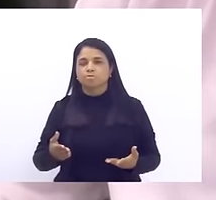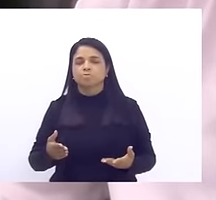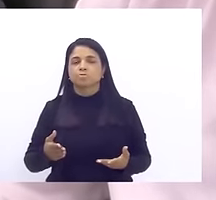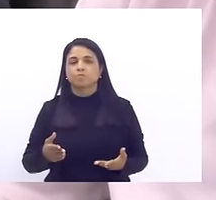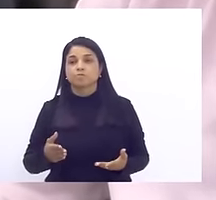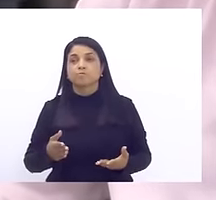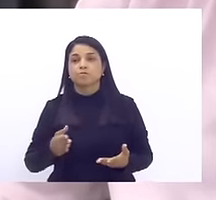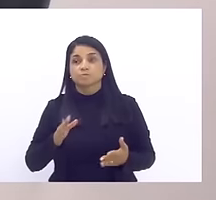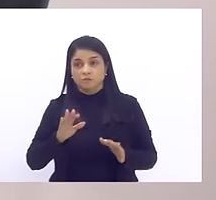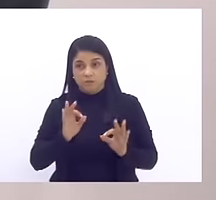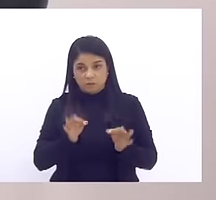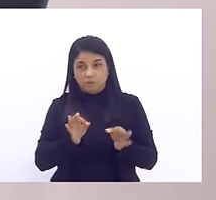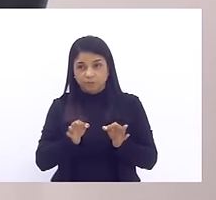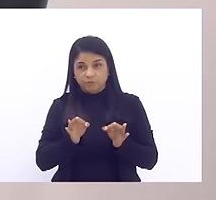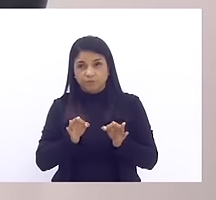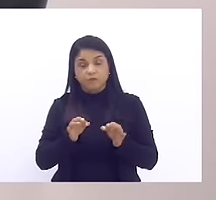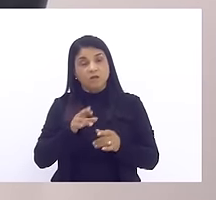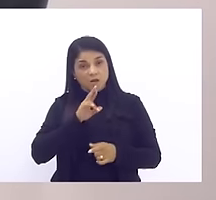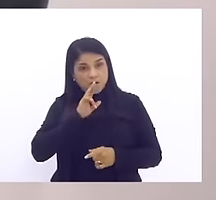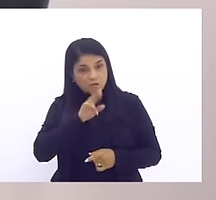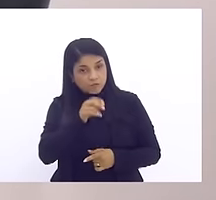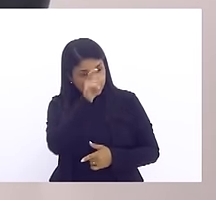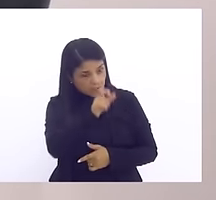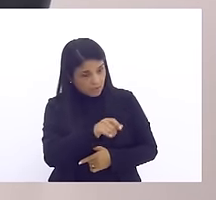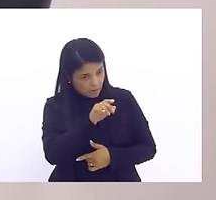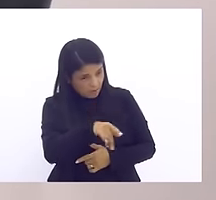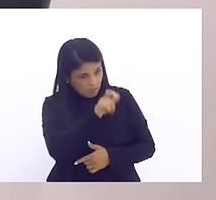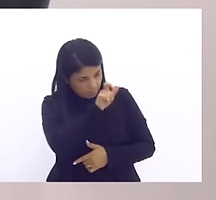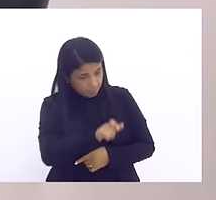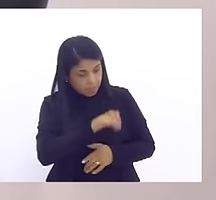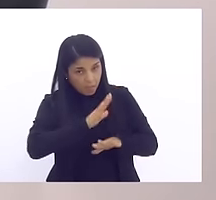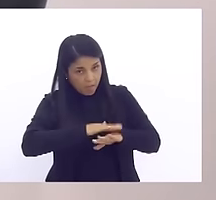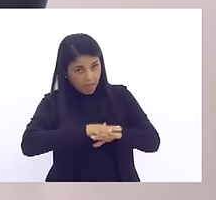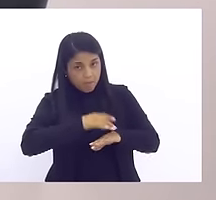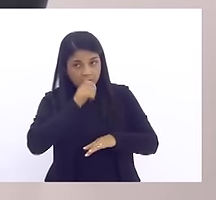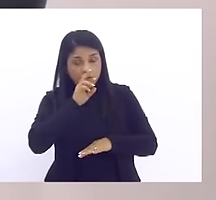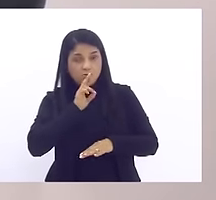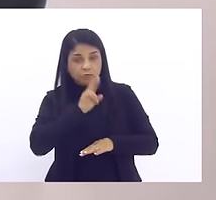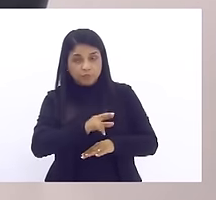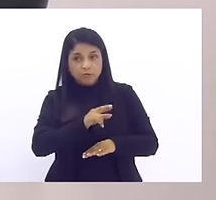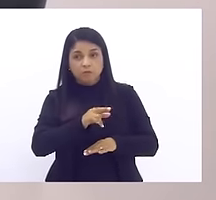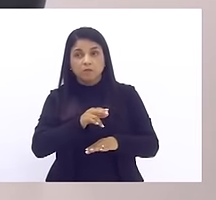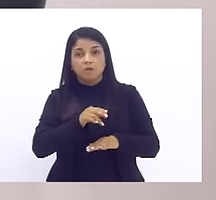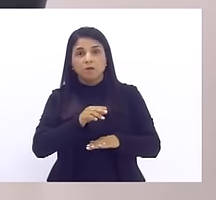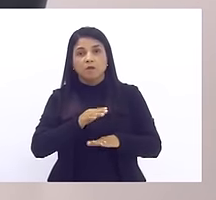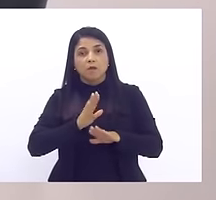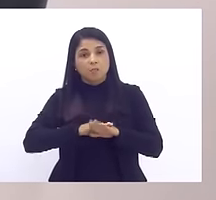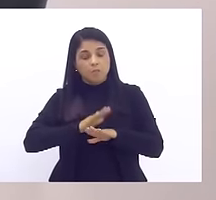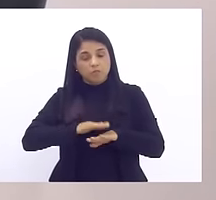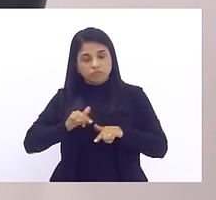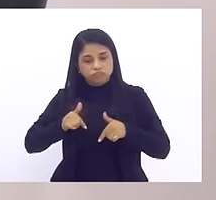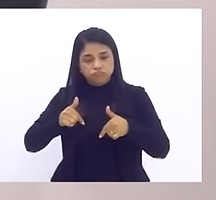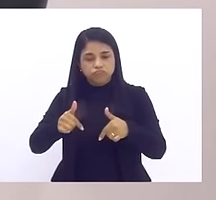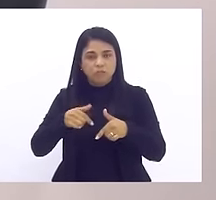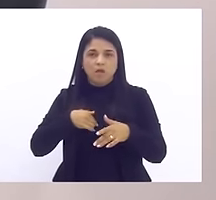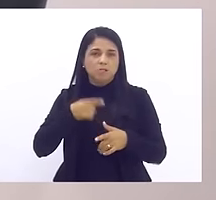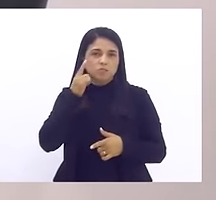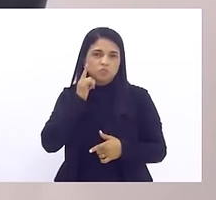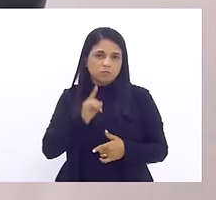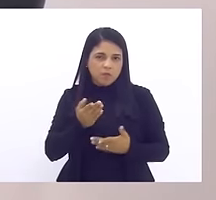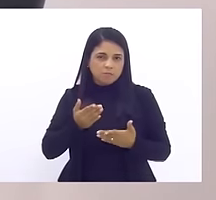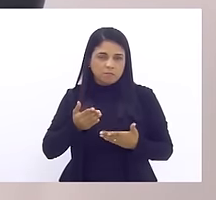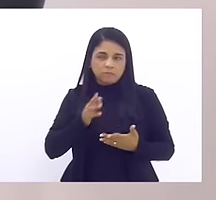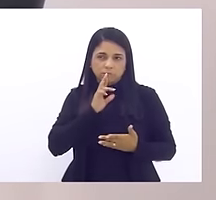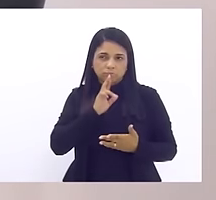é a questão é a questão Se ela responder isso senão a gente vai a questão meramente operacional só não tem domínio é isso ela fala isso